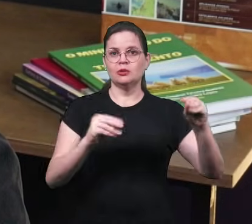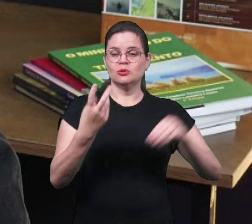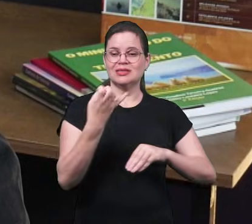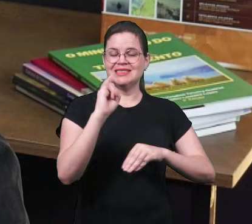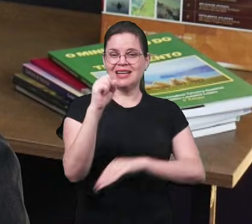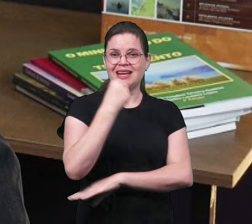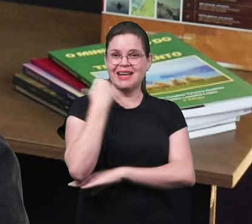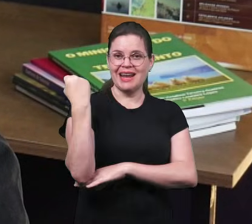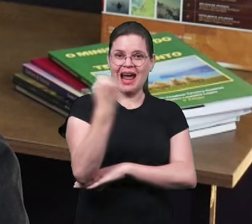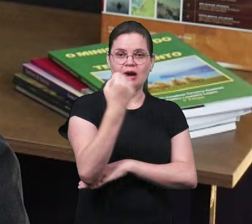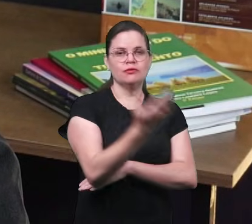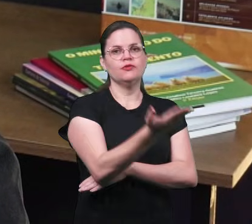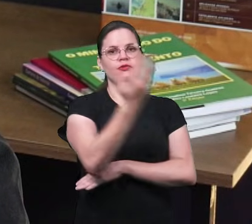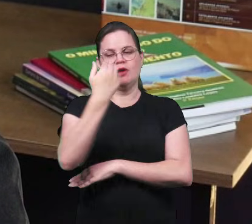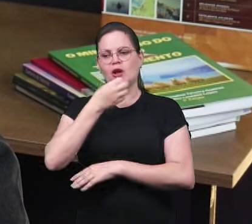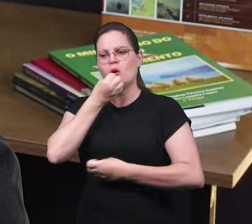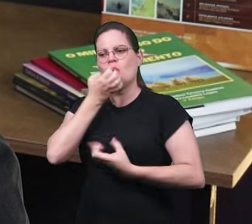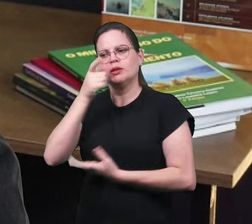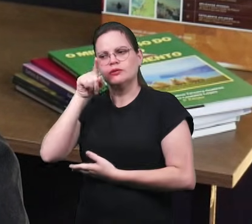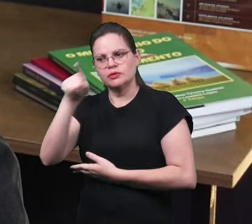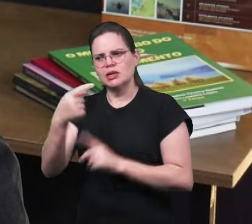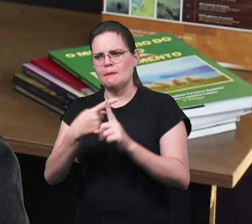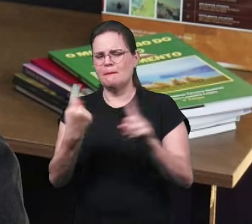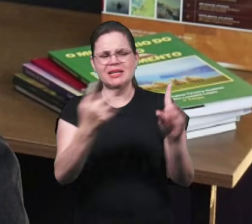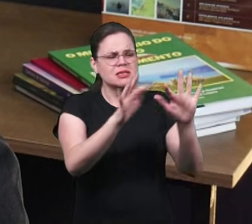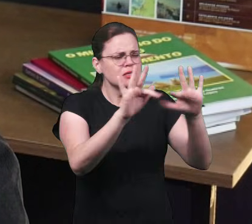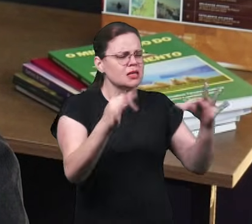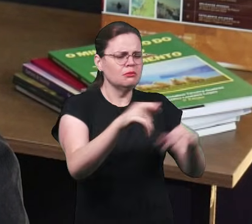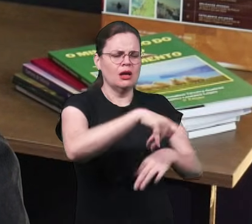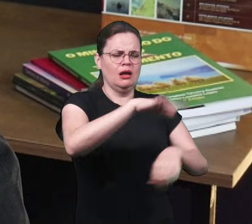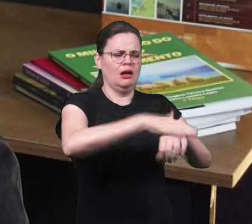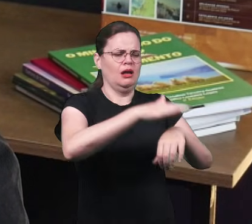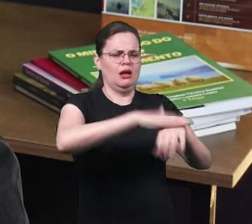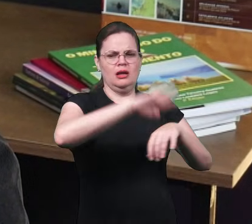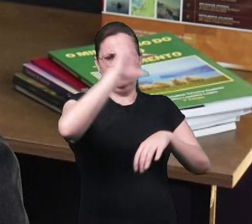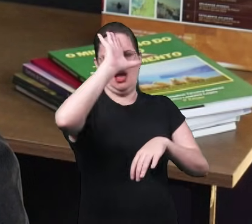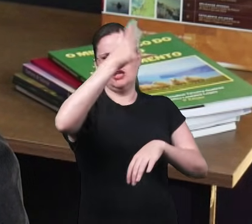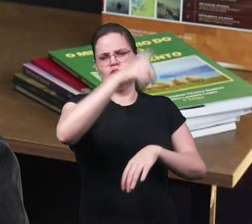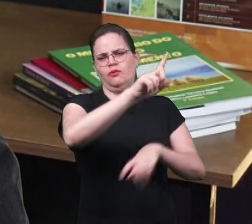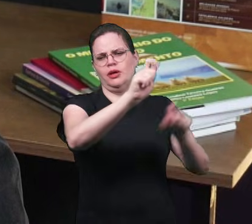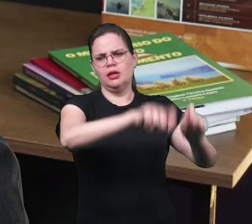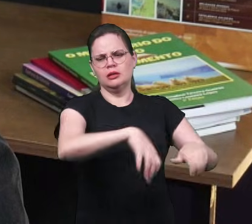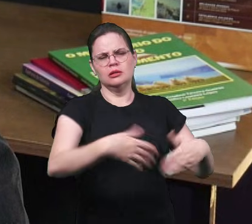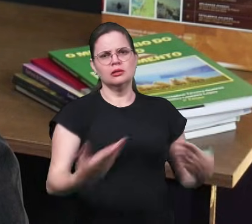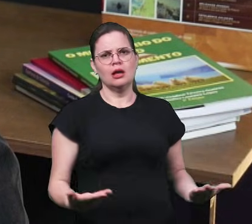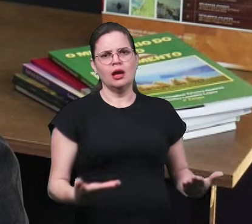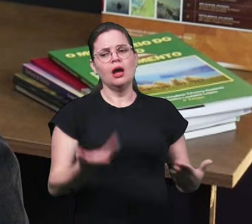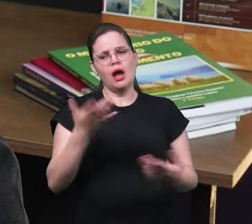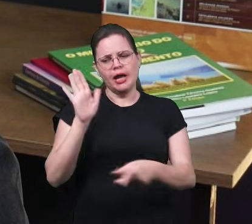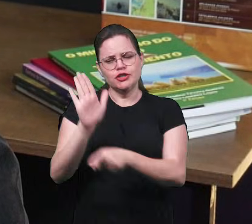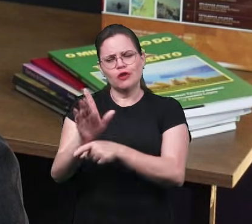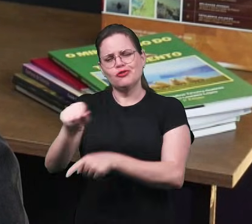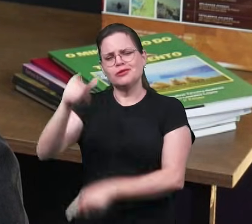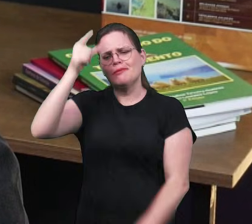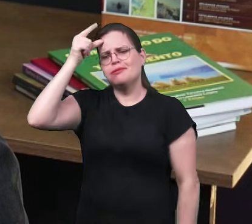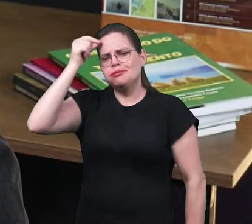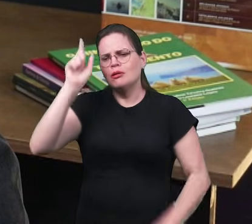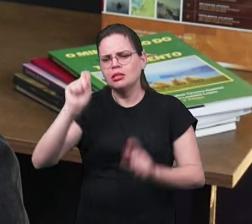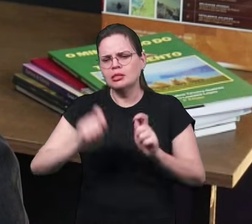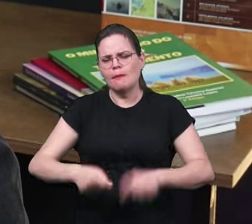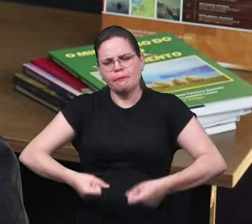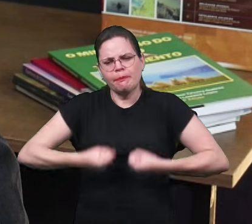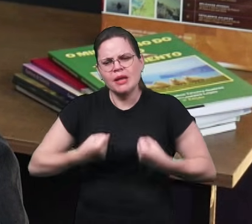ti, mas todo negócio pequeno eles o julguem, assim a ti mesmo te aliviarás da